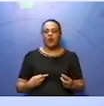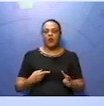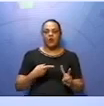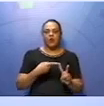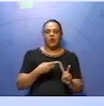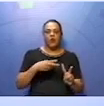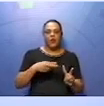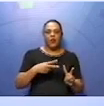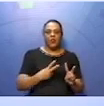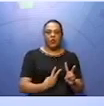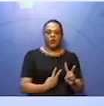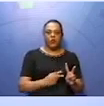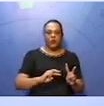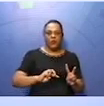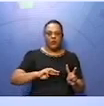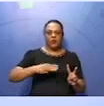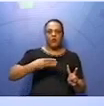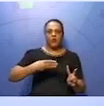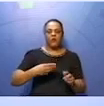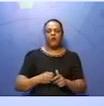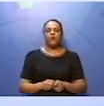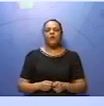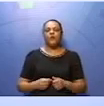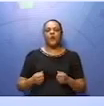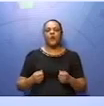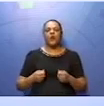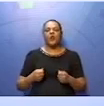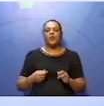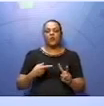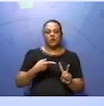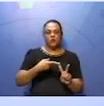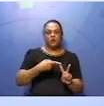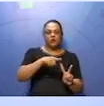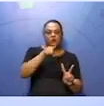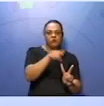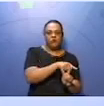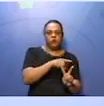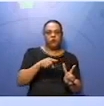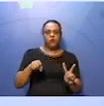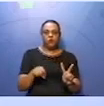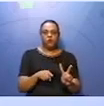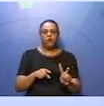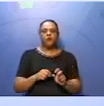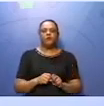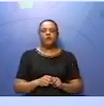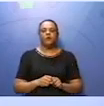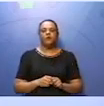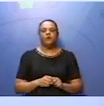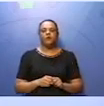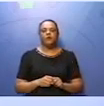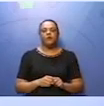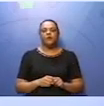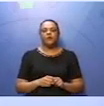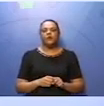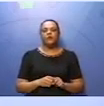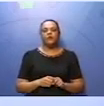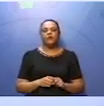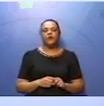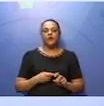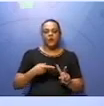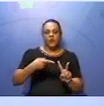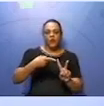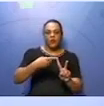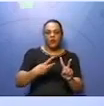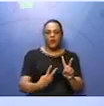3. Posso simplificar o expoente aqui de dentro com índice. Vai